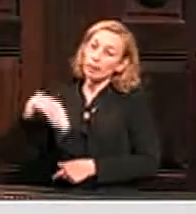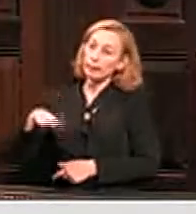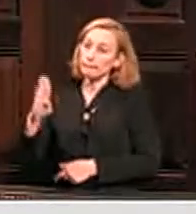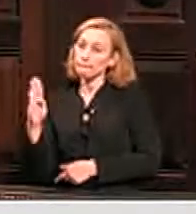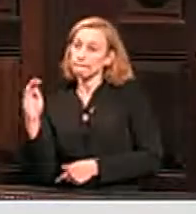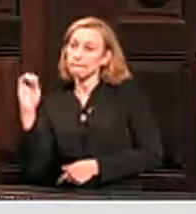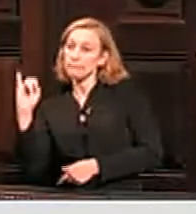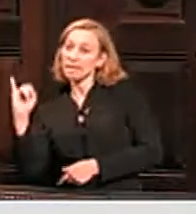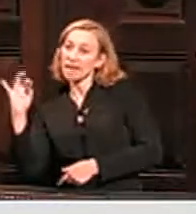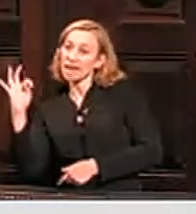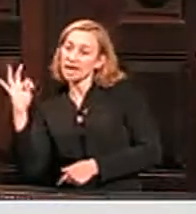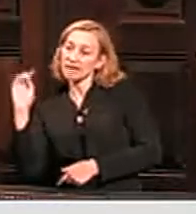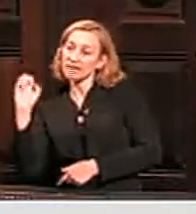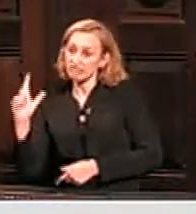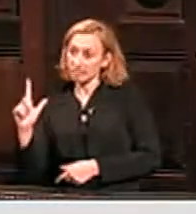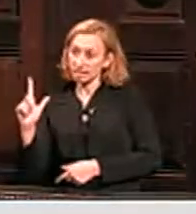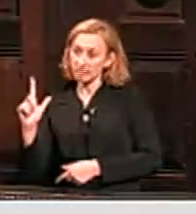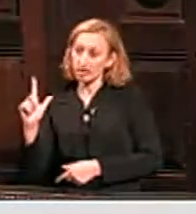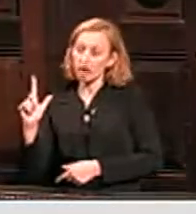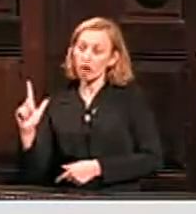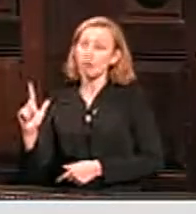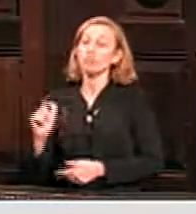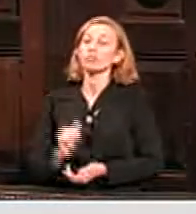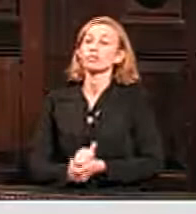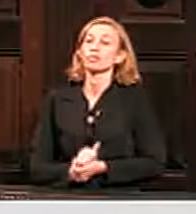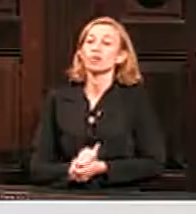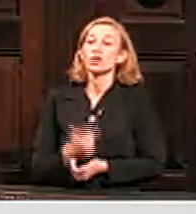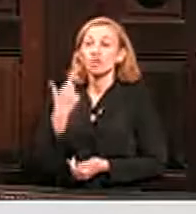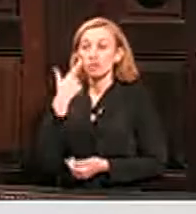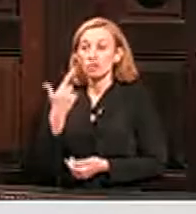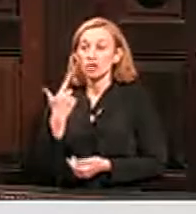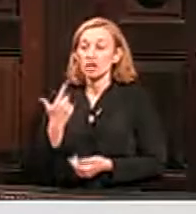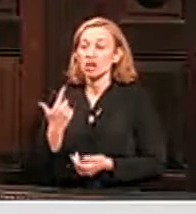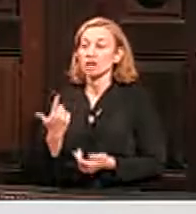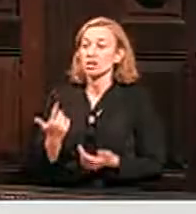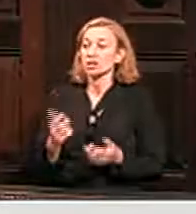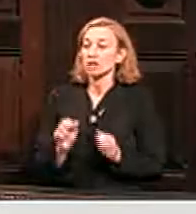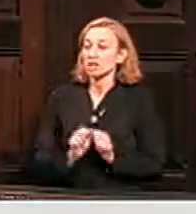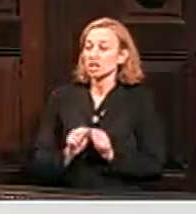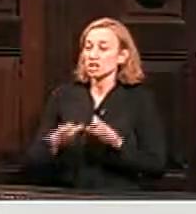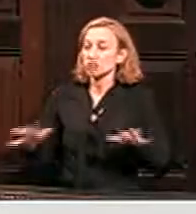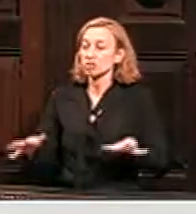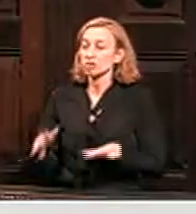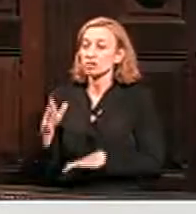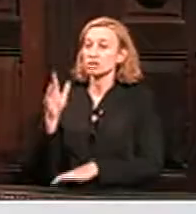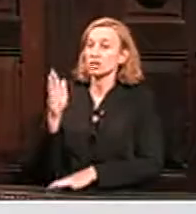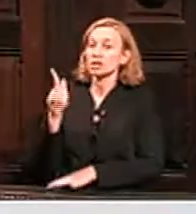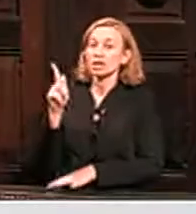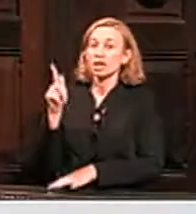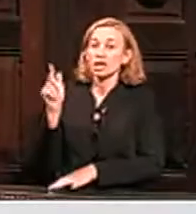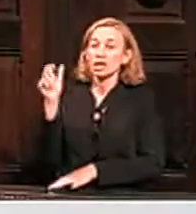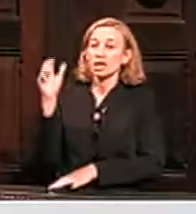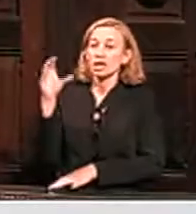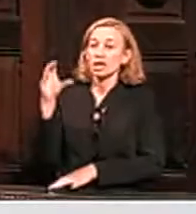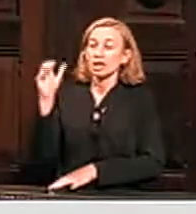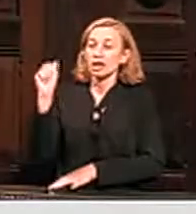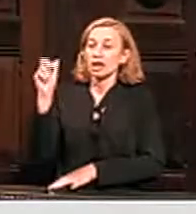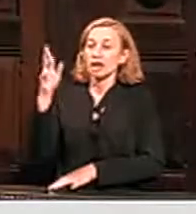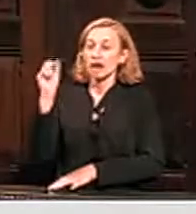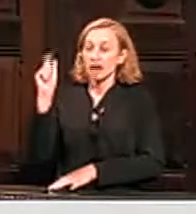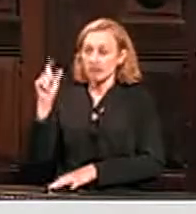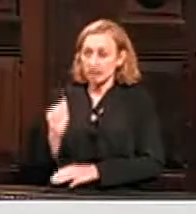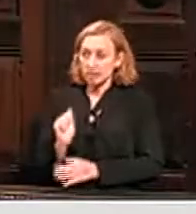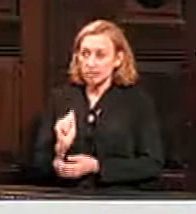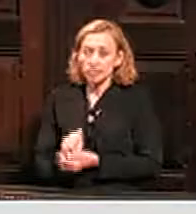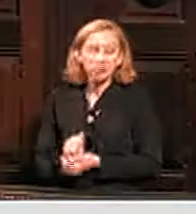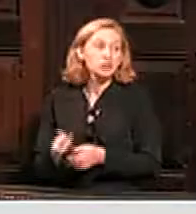ainda hoje tanta concentração da nossa distribuição de cargas no transporte rodoviário. Além